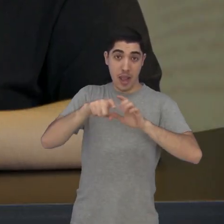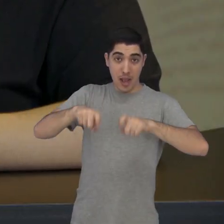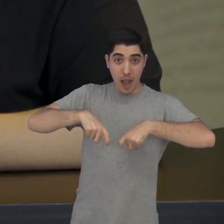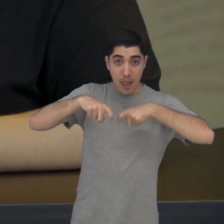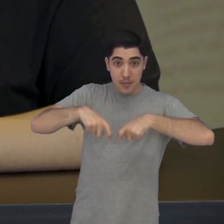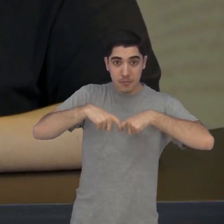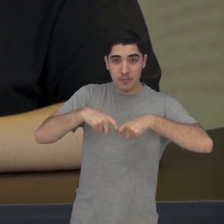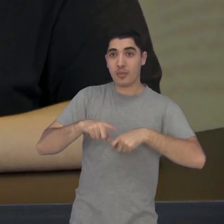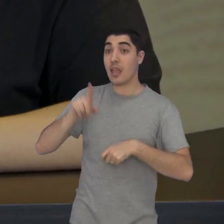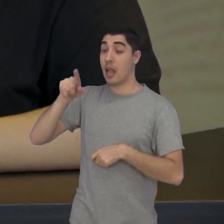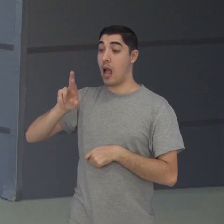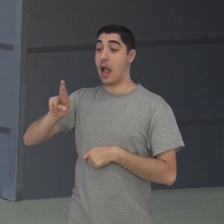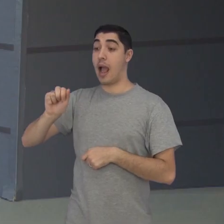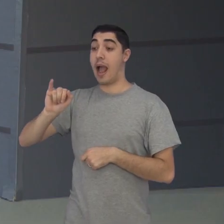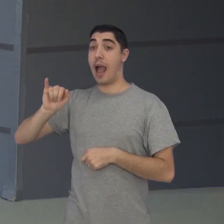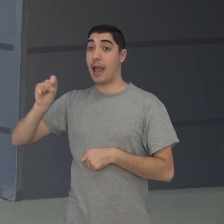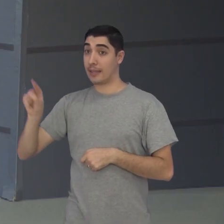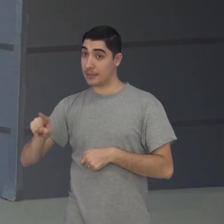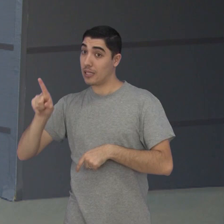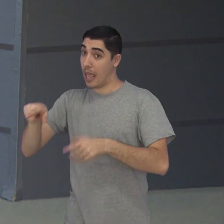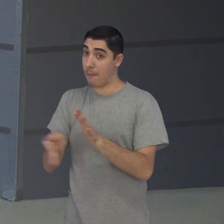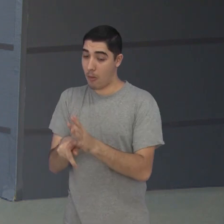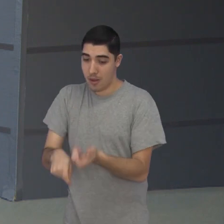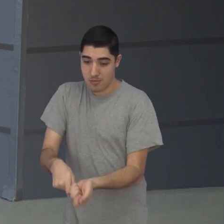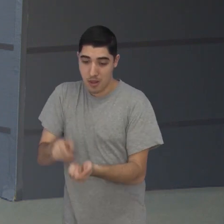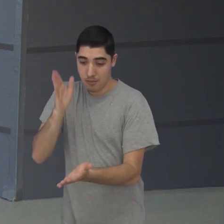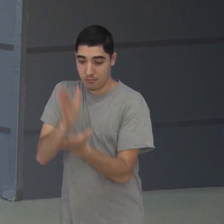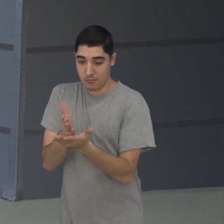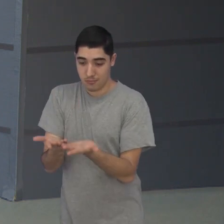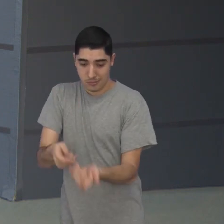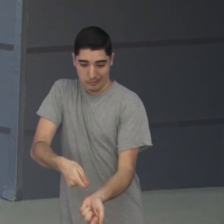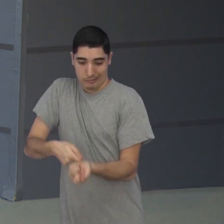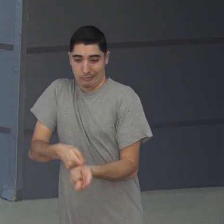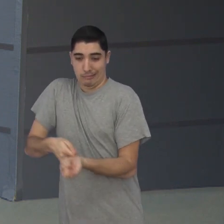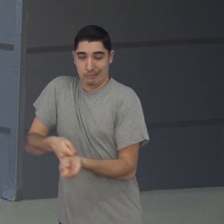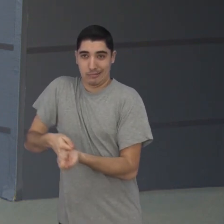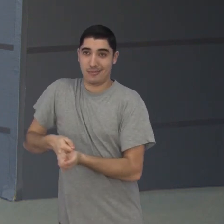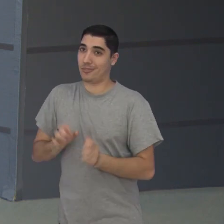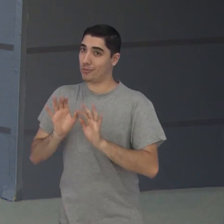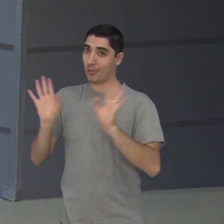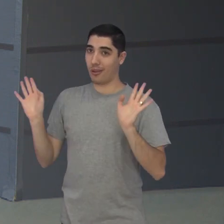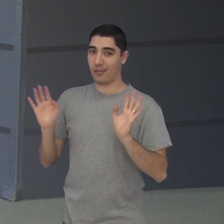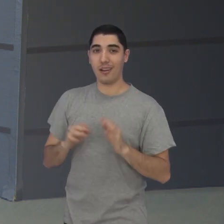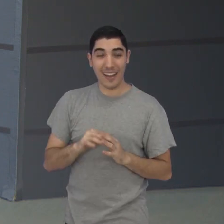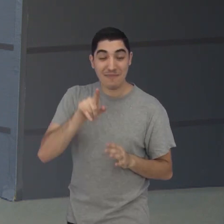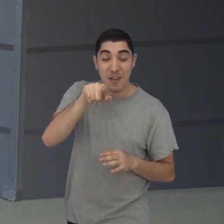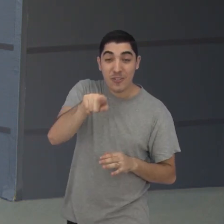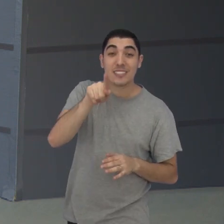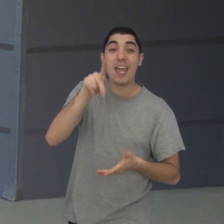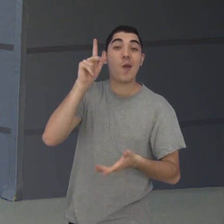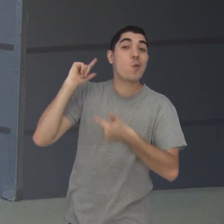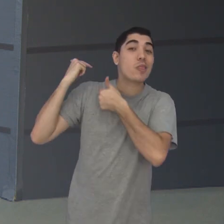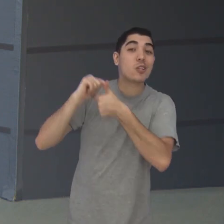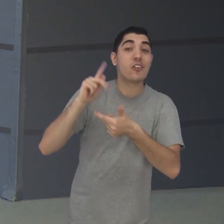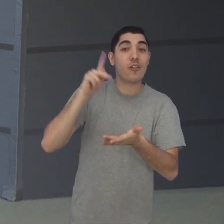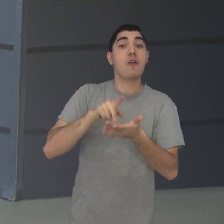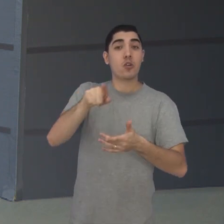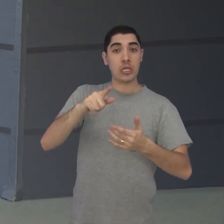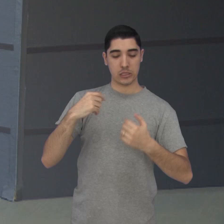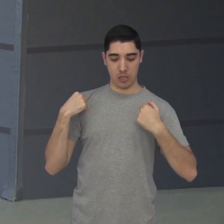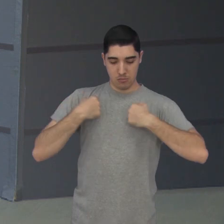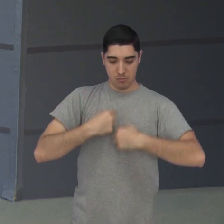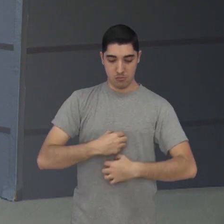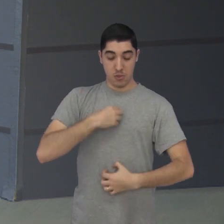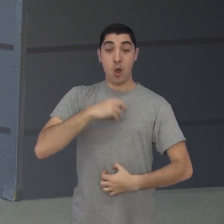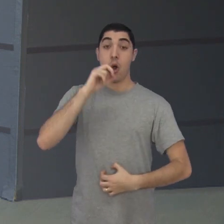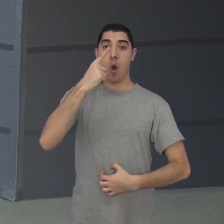Caipira raiz, pode-se dizer assim? Não, raiz é mandioca. Raiz é mandioca. É. Então você é o caipira tradicional. De verdade. O de verdade. Pra casar, você